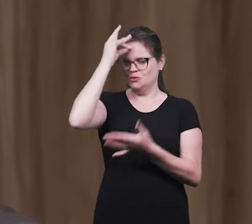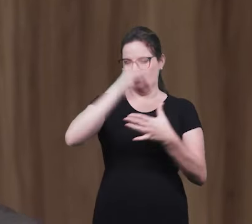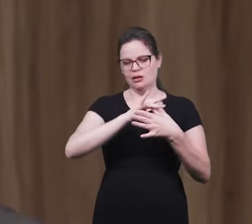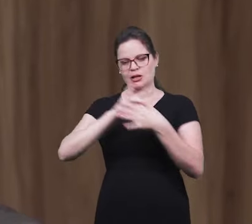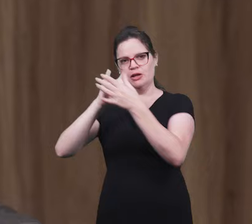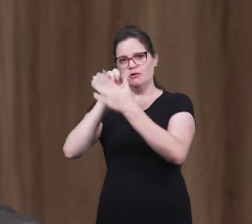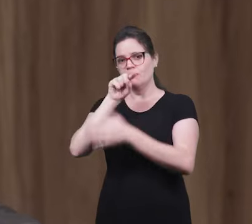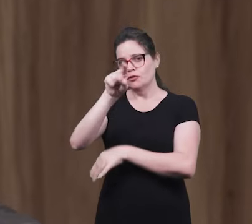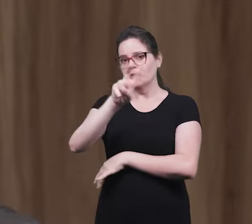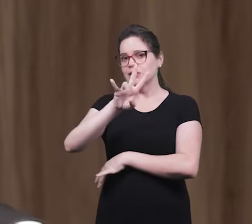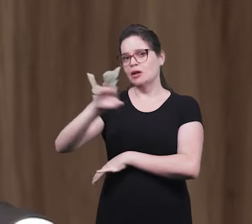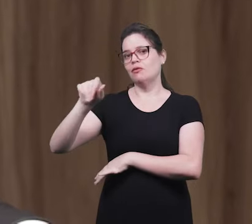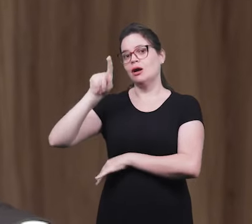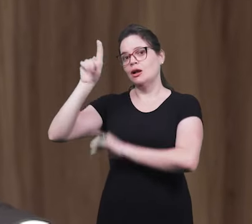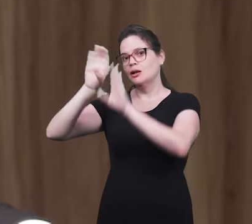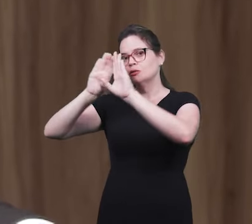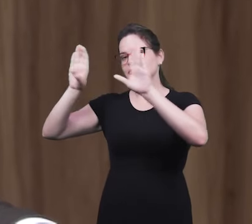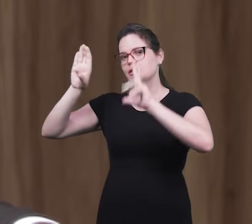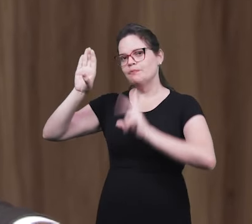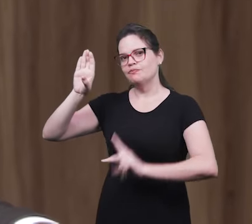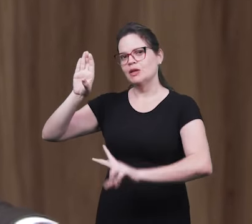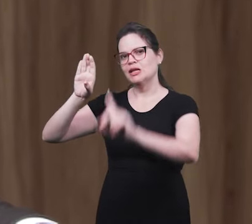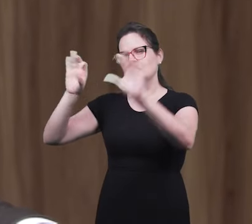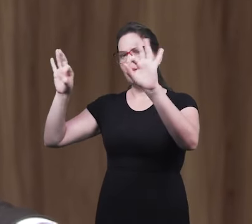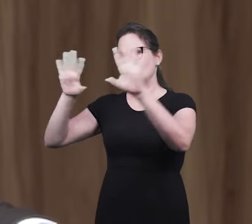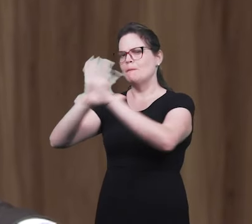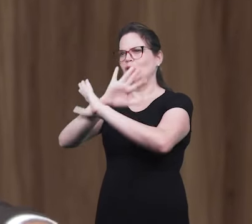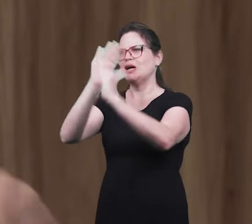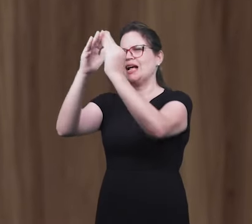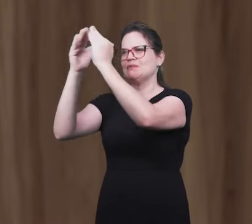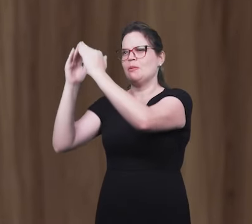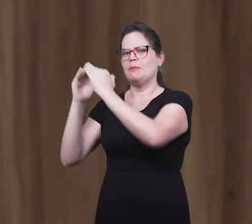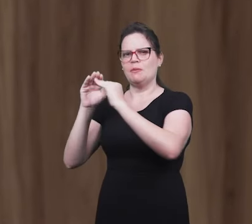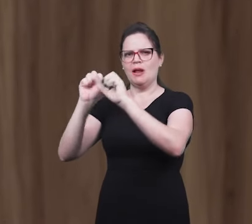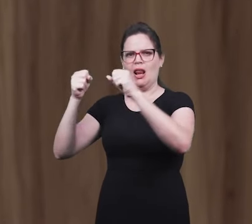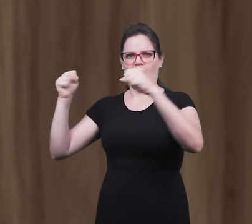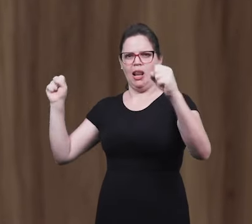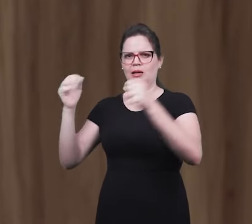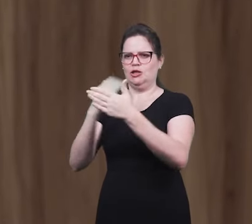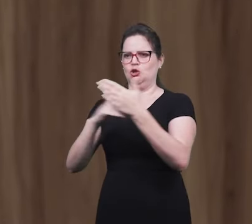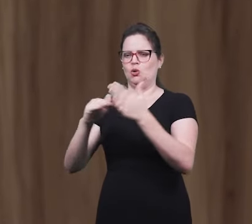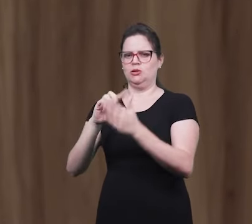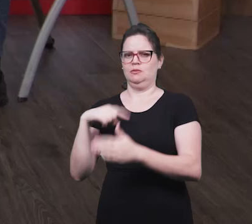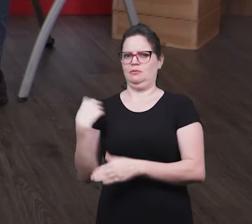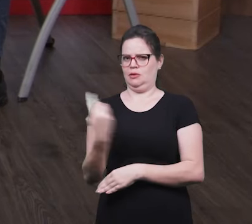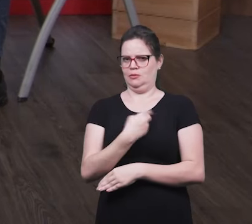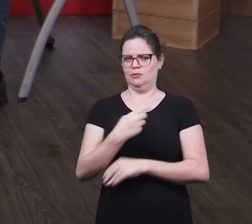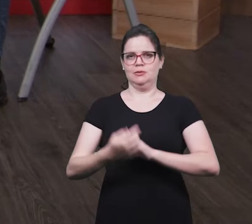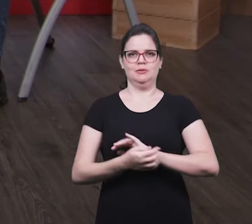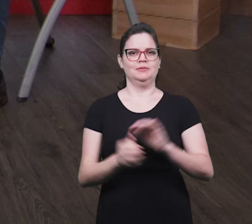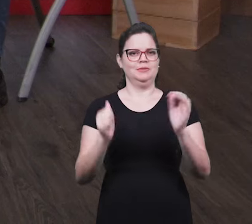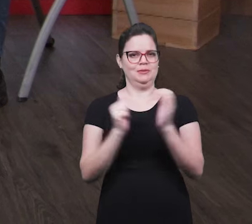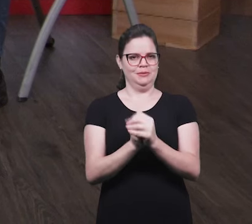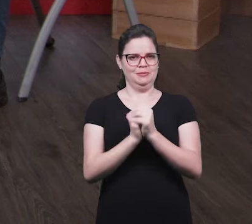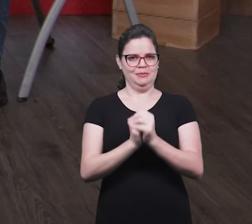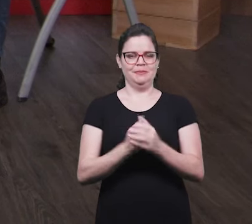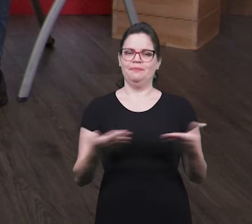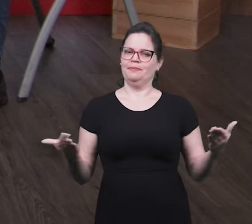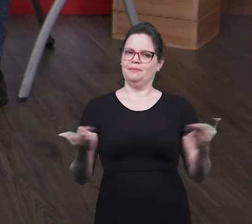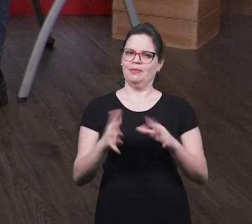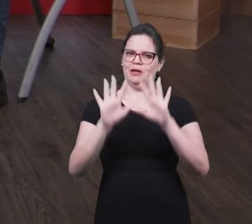te levar para a eternidade, onde Jesus já preparou moradas para nós. Amém. Bendito seja o